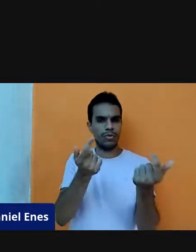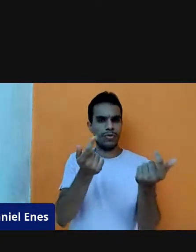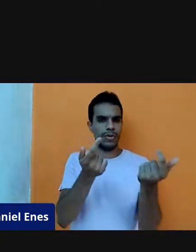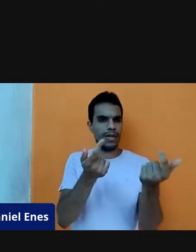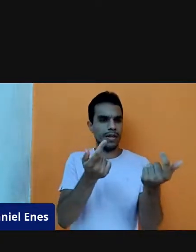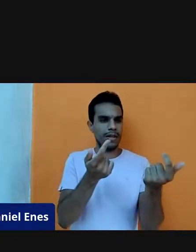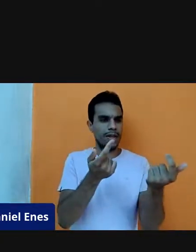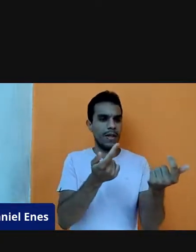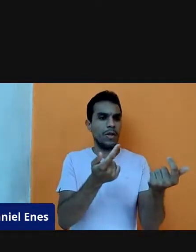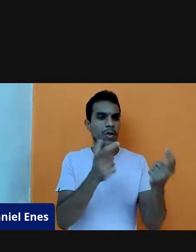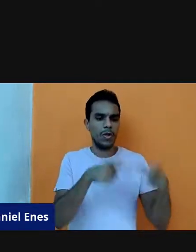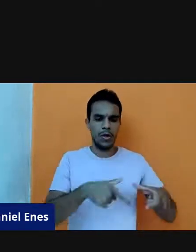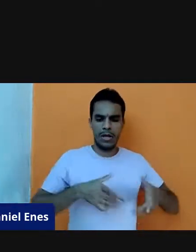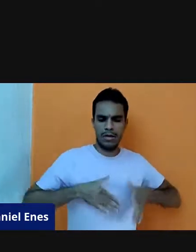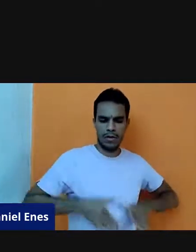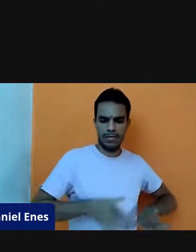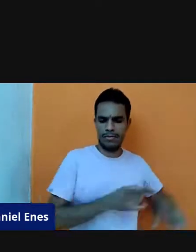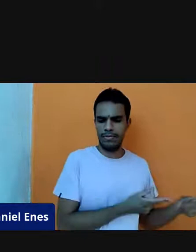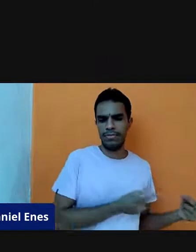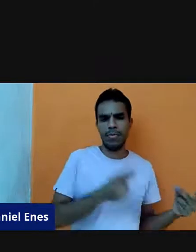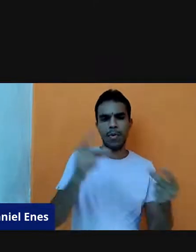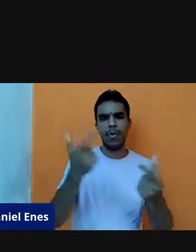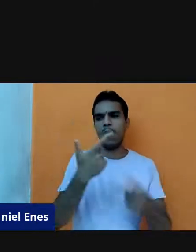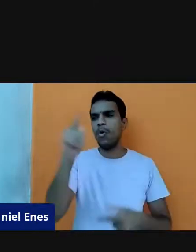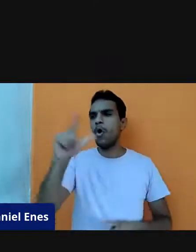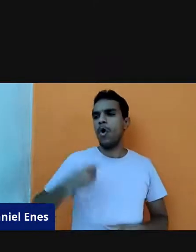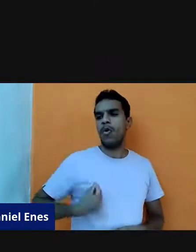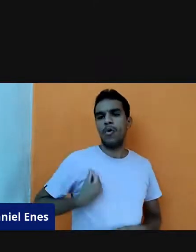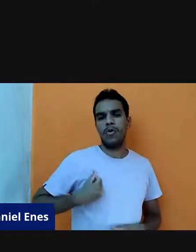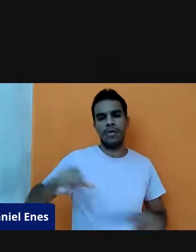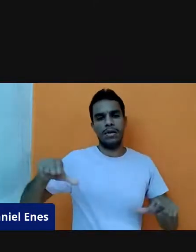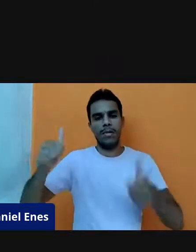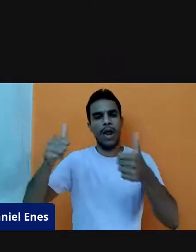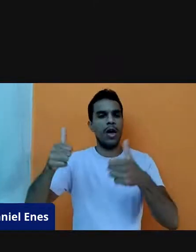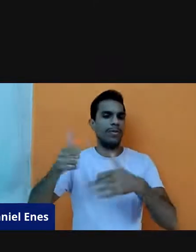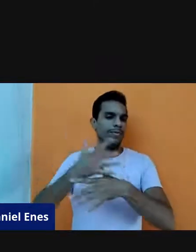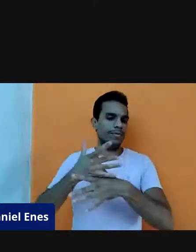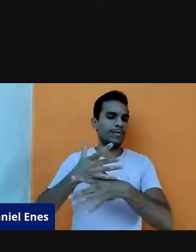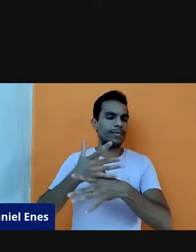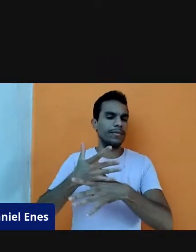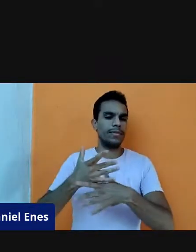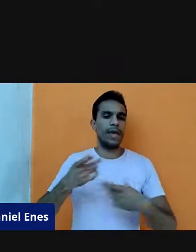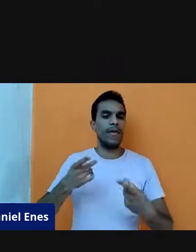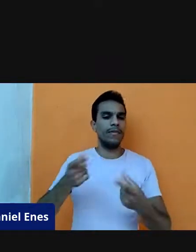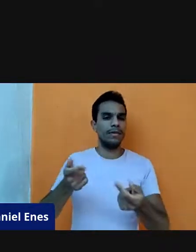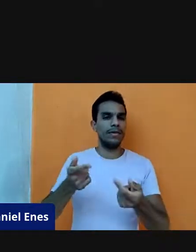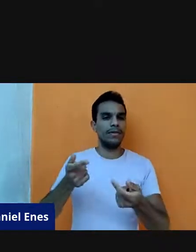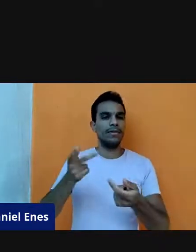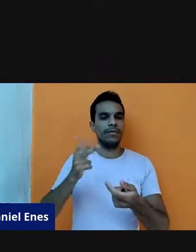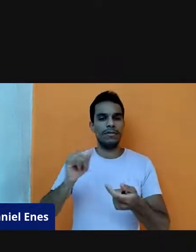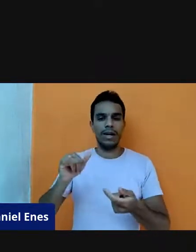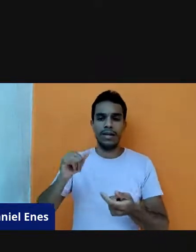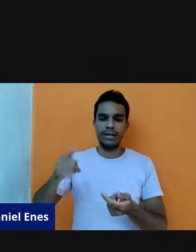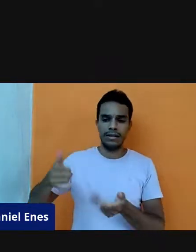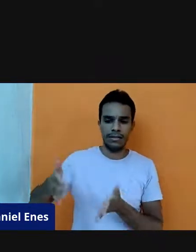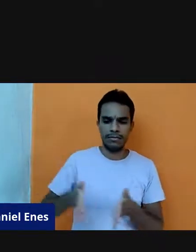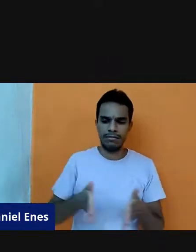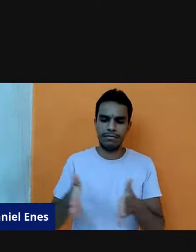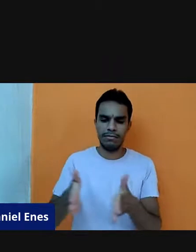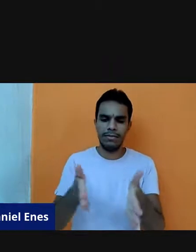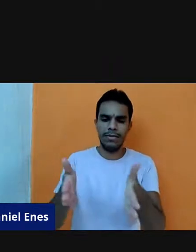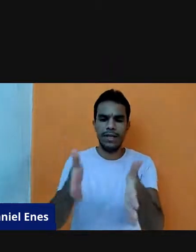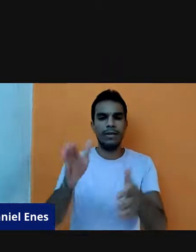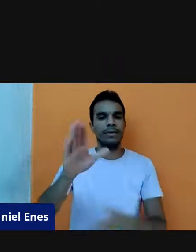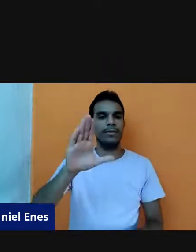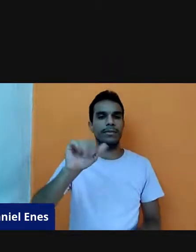natal em busca de uma vida melhor na cidade e vai seguindo o rio Capibaribe. E ele vai,